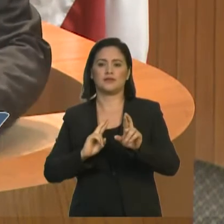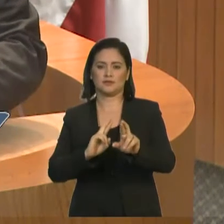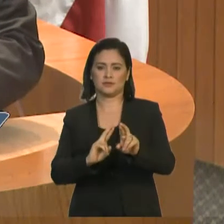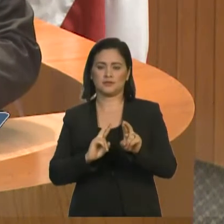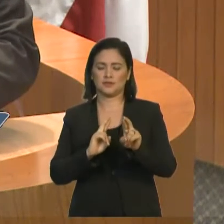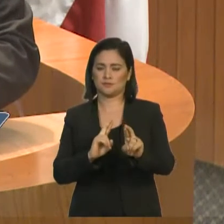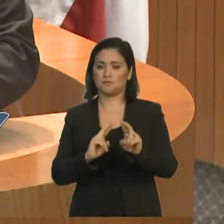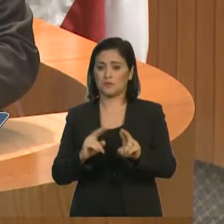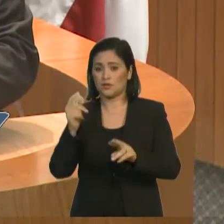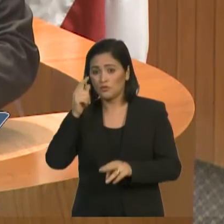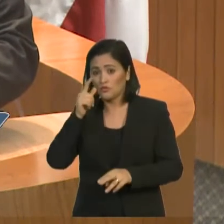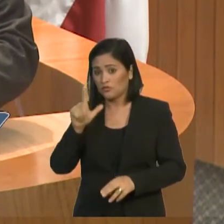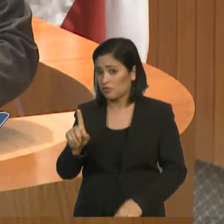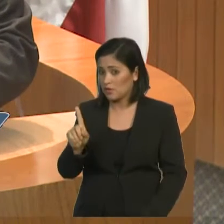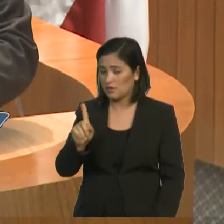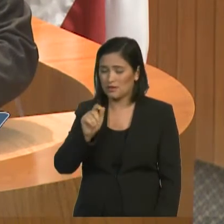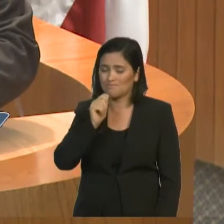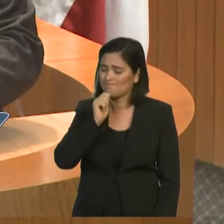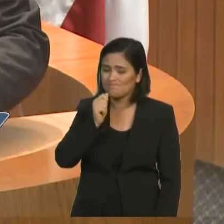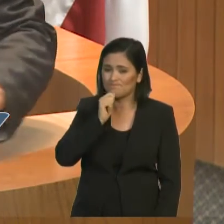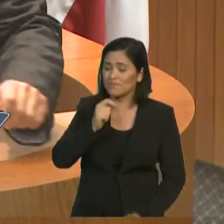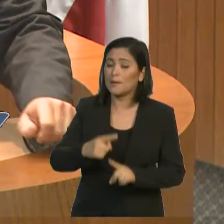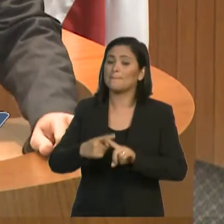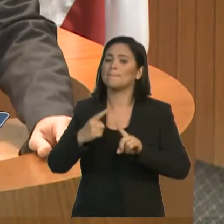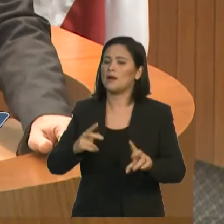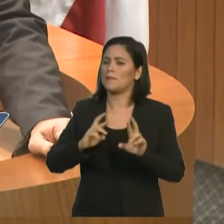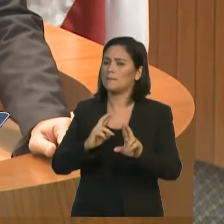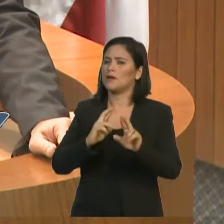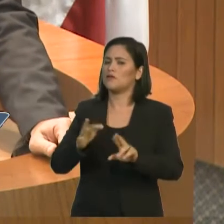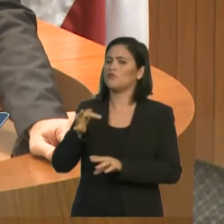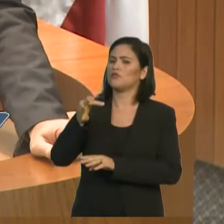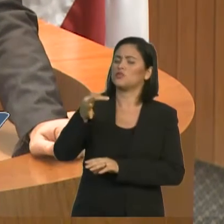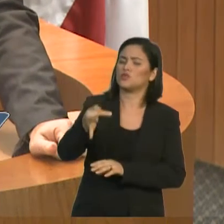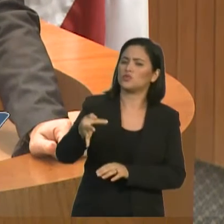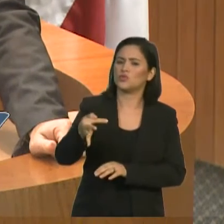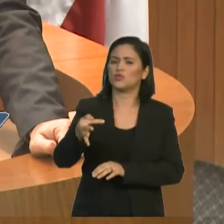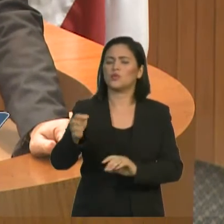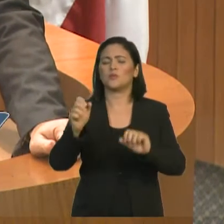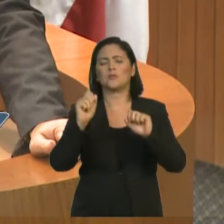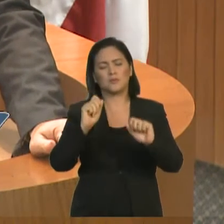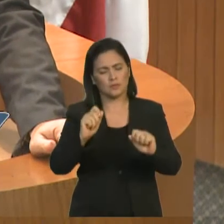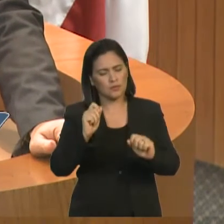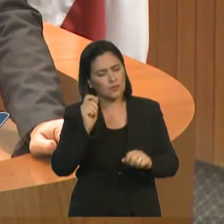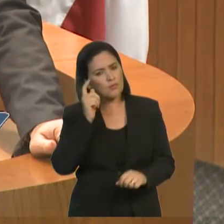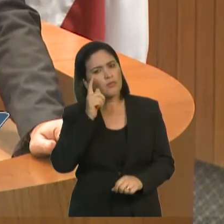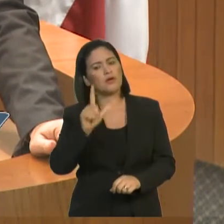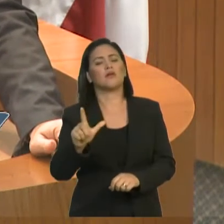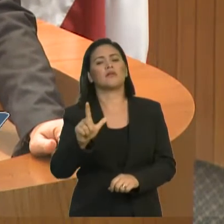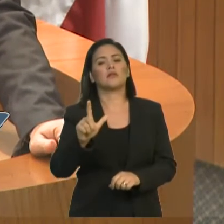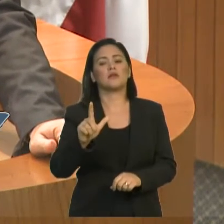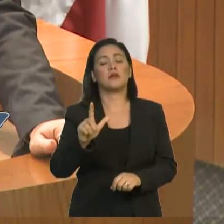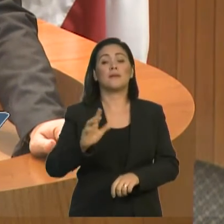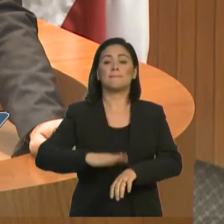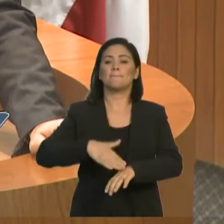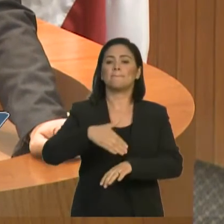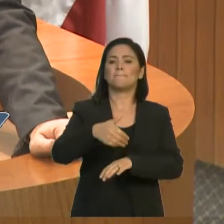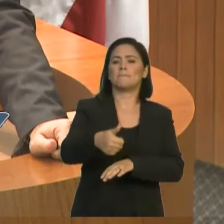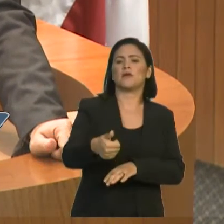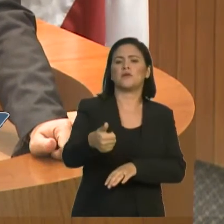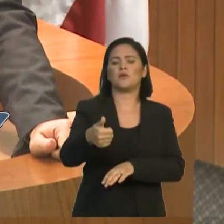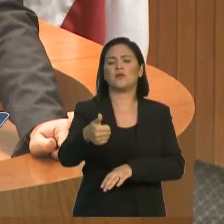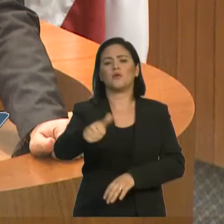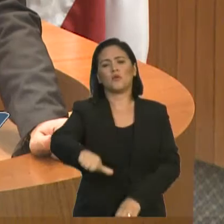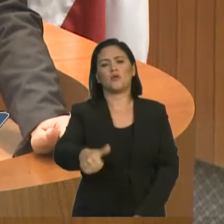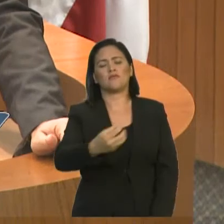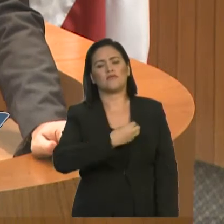esperança de que Imperatriz pode ter dias melhores. Queria cumprimentar de maneira muito especial o prefeito reeleito de Davinópolis,